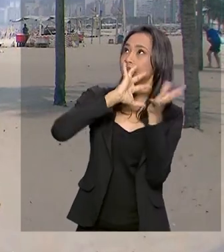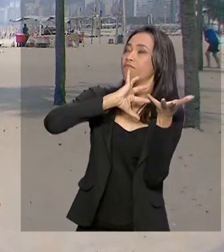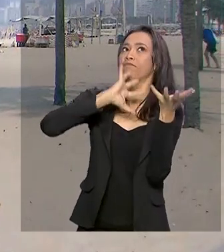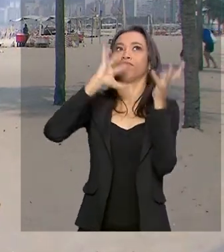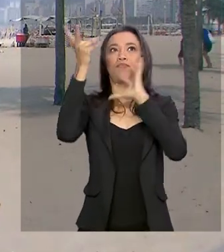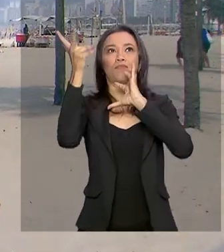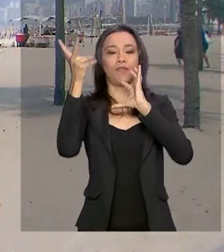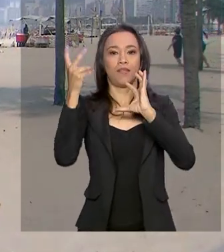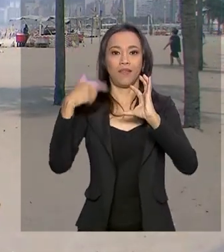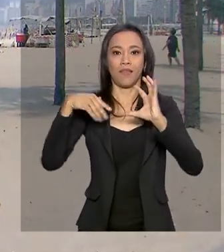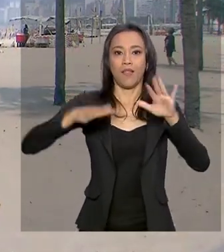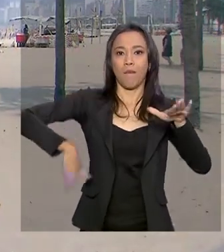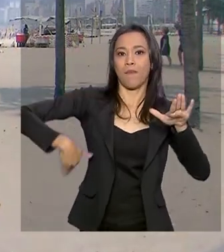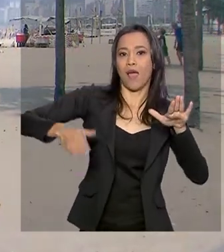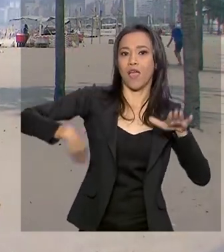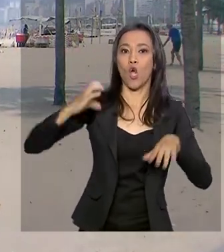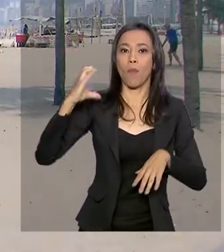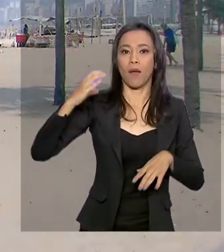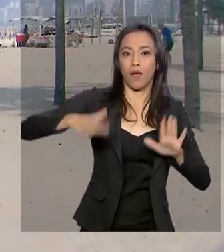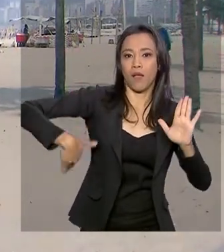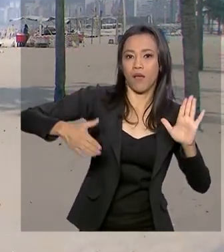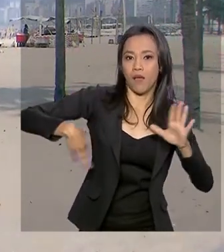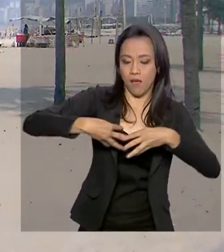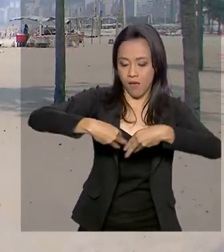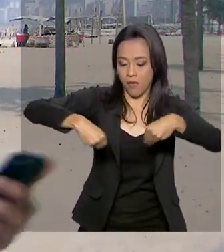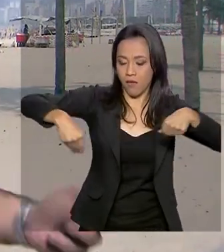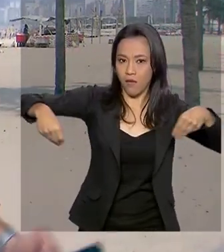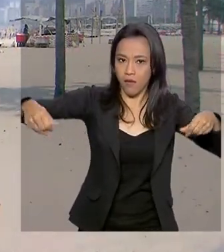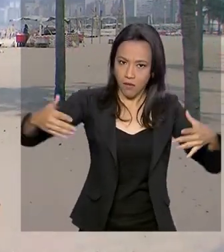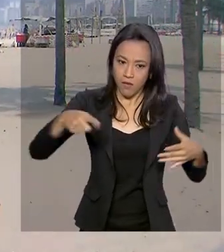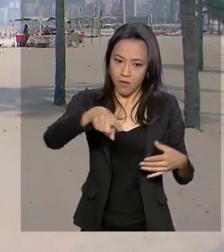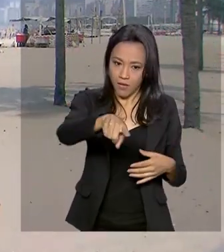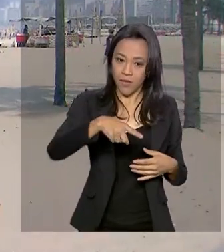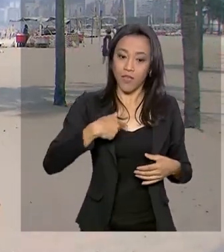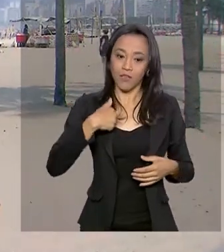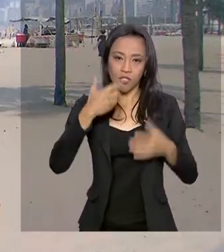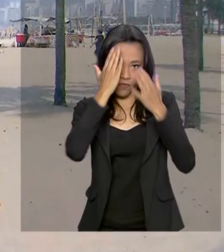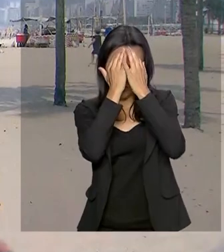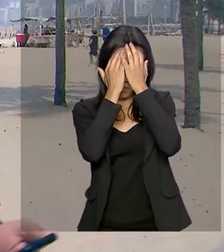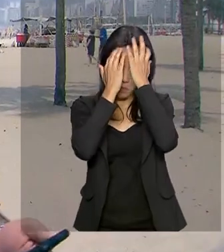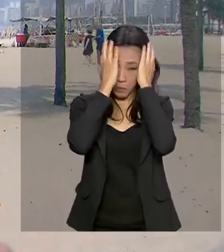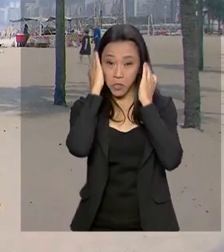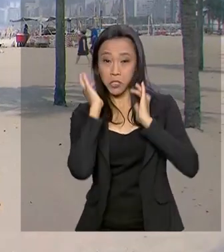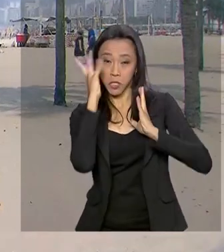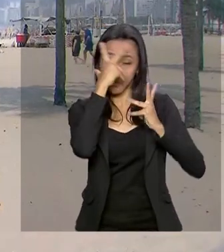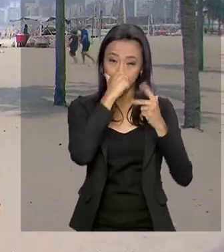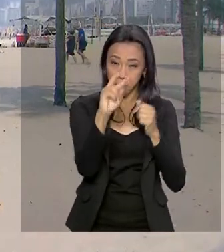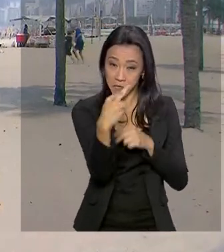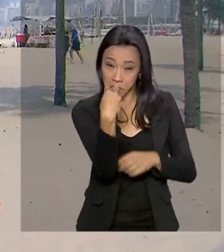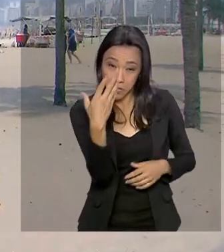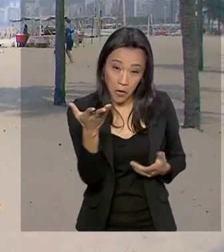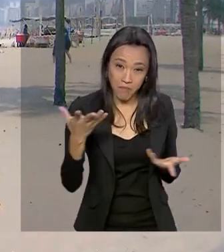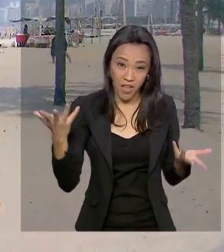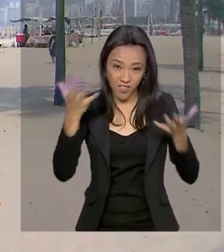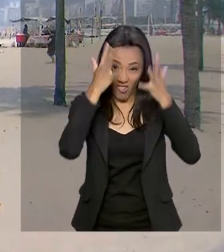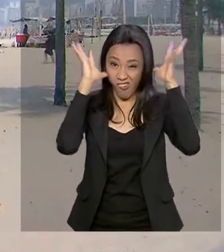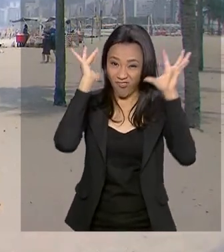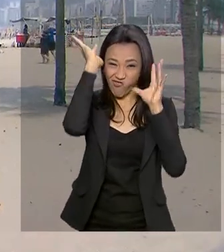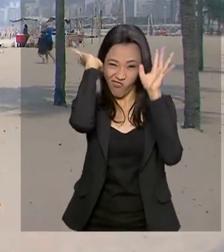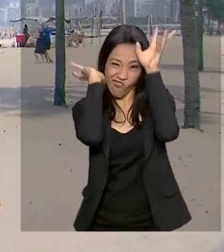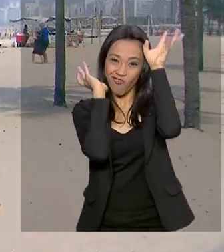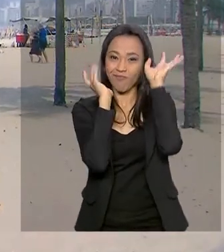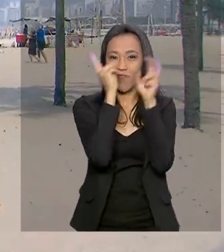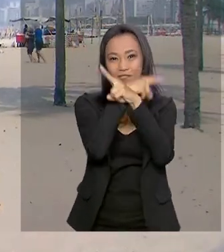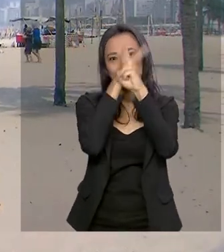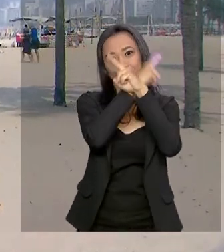da praia de copacabana onde da une a gente fala e eu tinha feito até um penteado renata muito bonito pra você mas vou ficar devendo cabelo